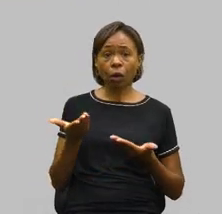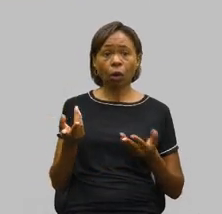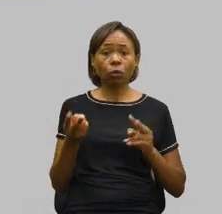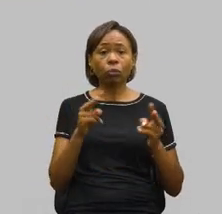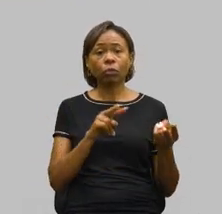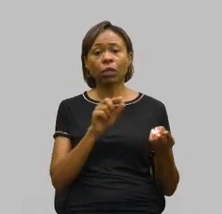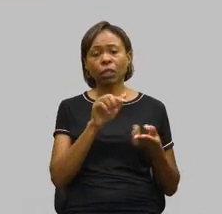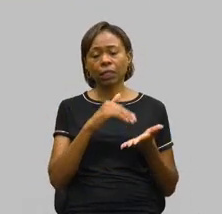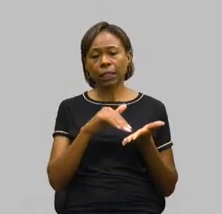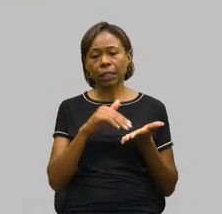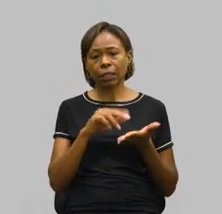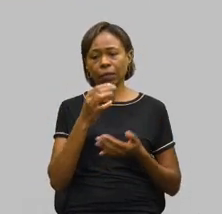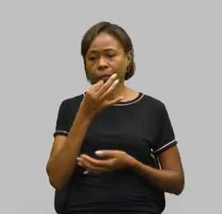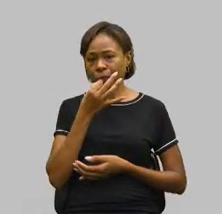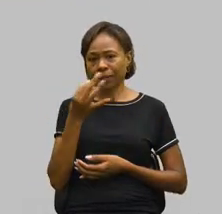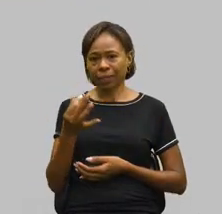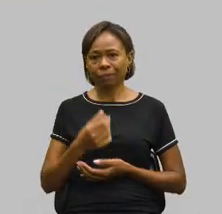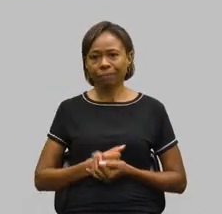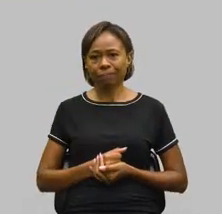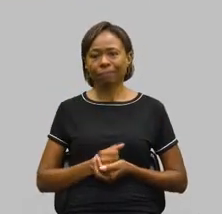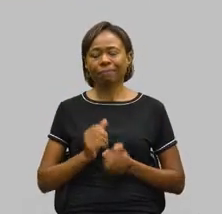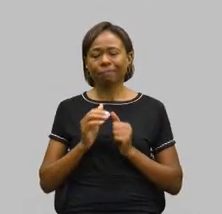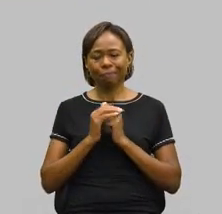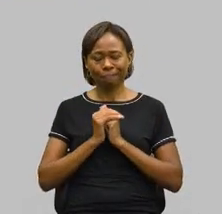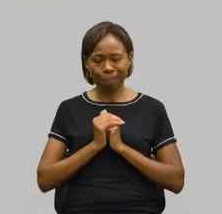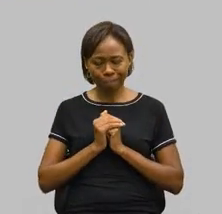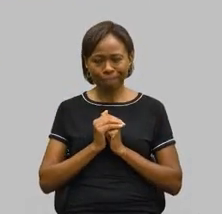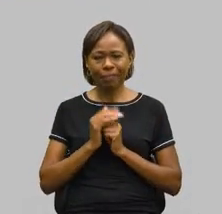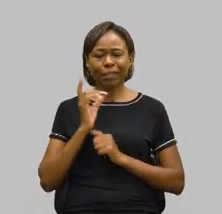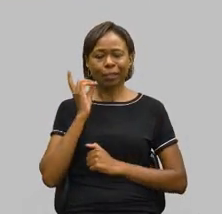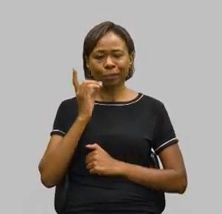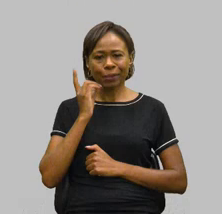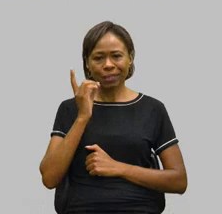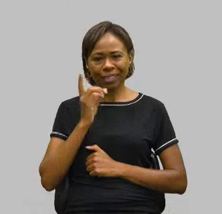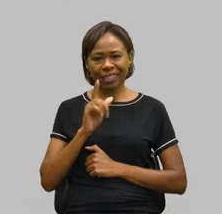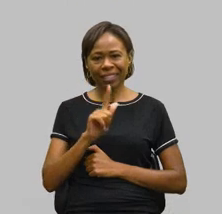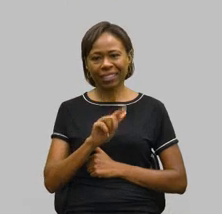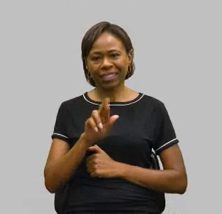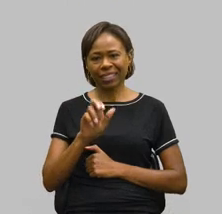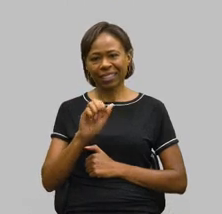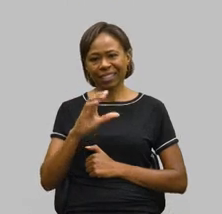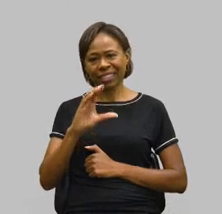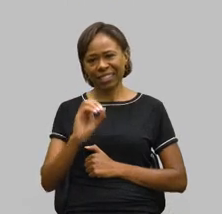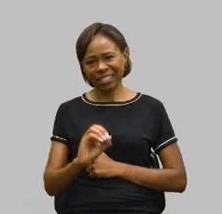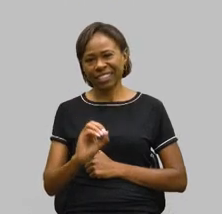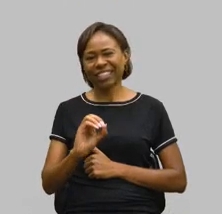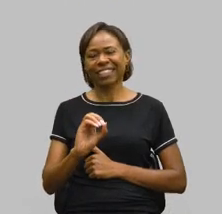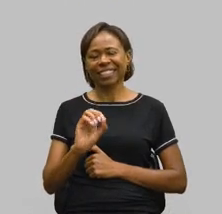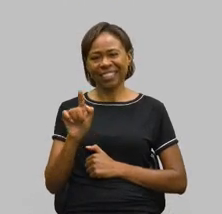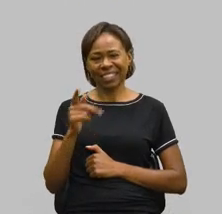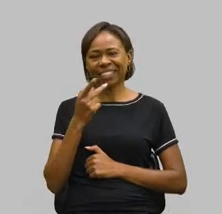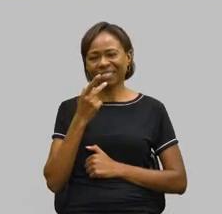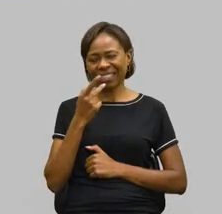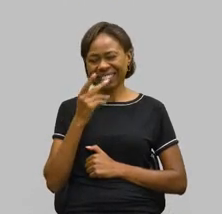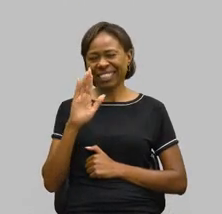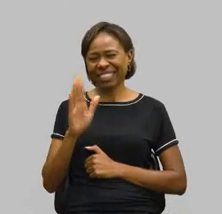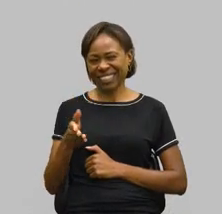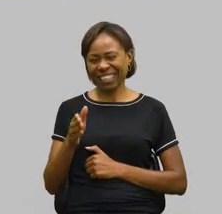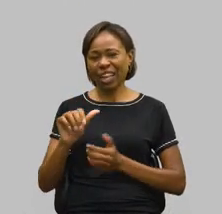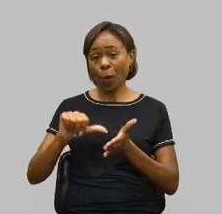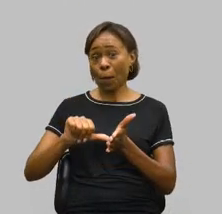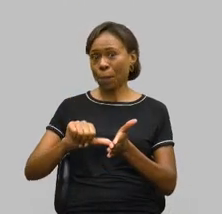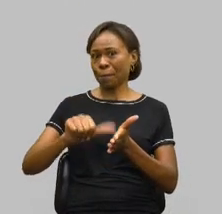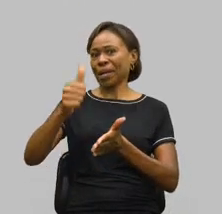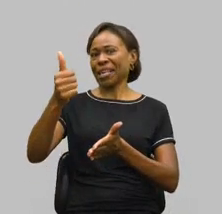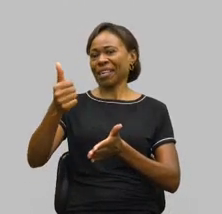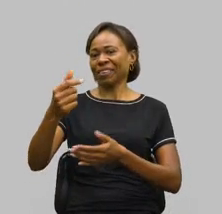considerações Amém muito obrigado Deputado grego que já cantou que foi o primeiro a a a ser